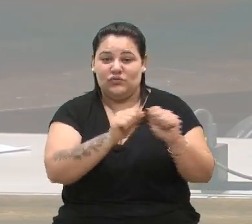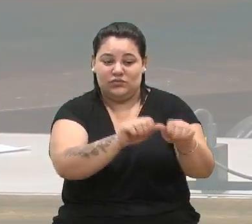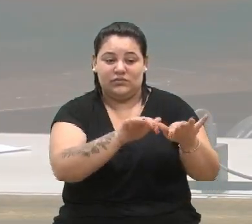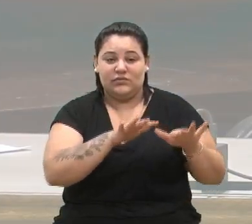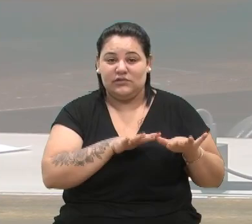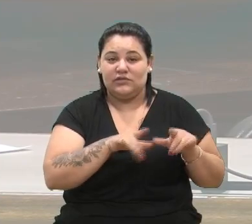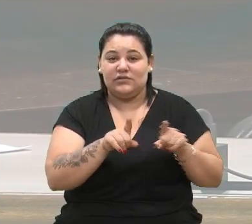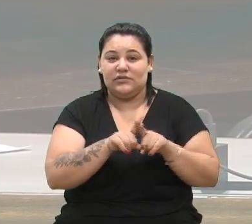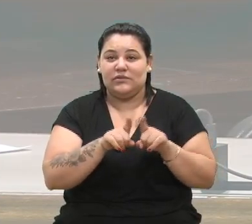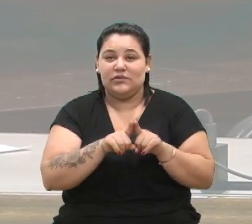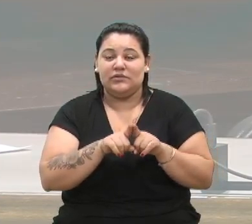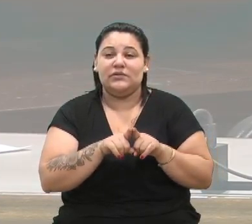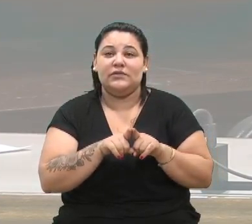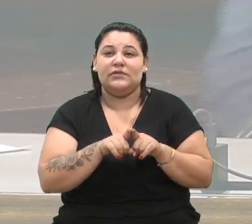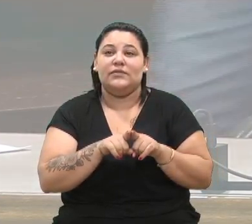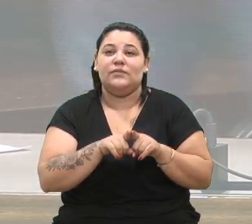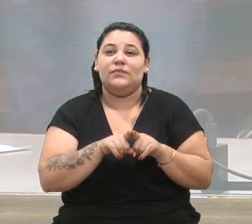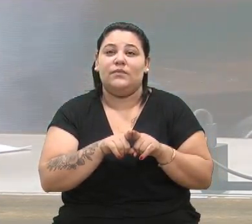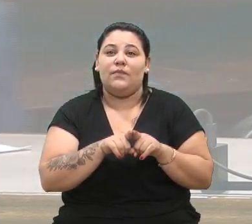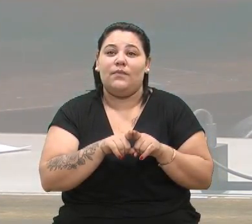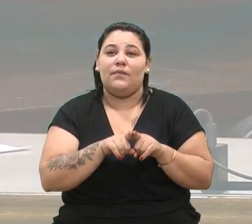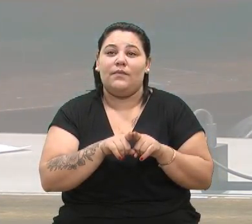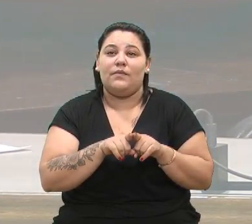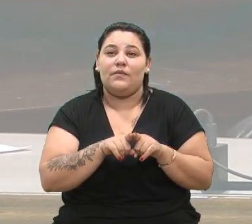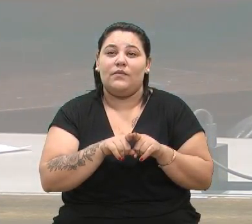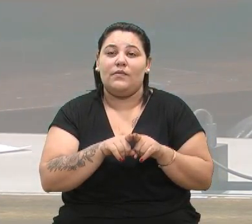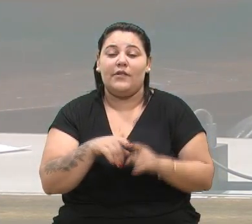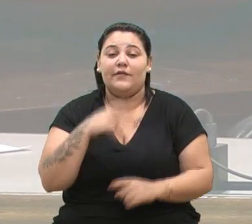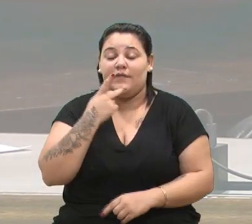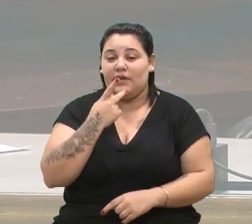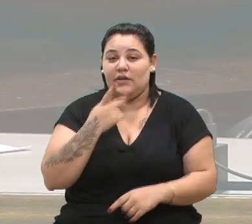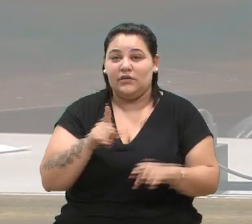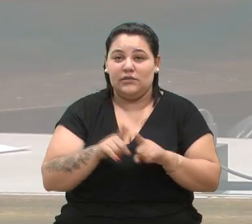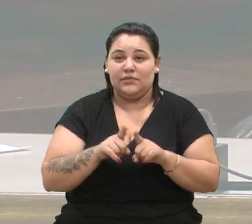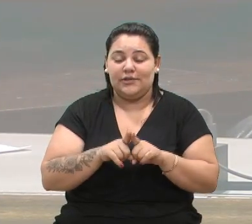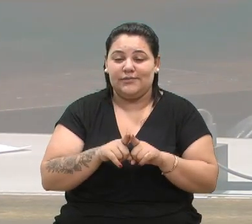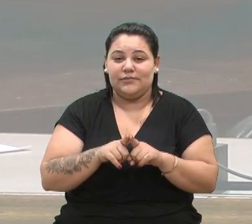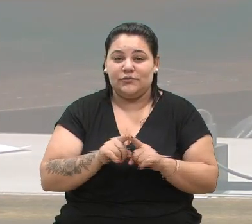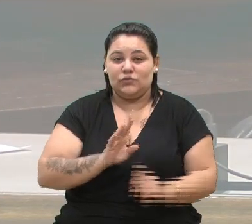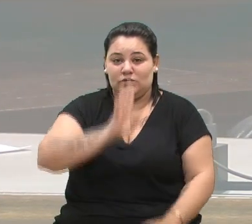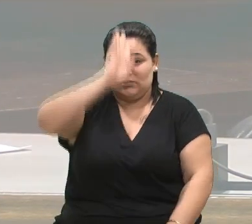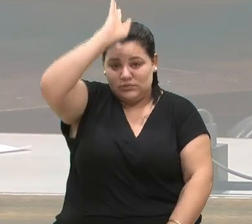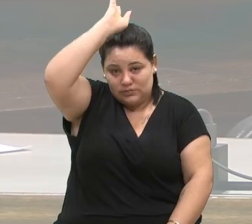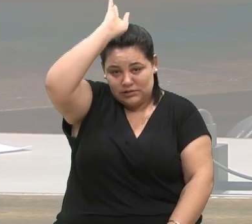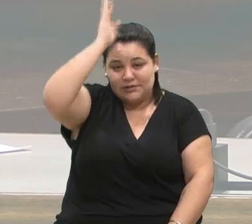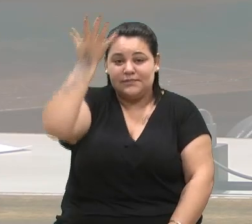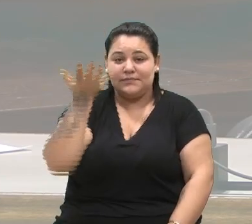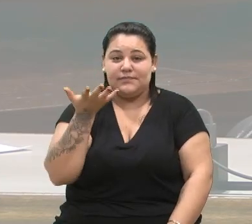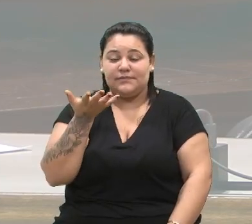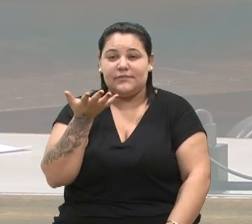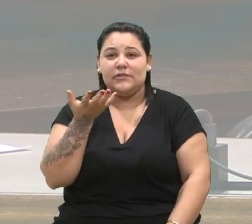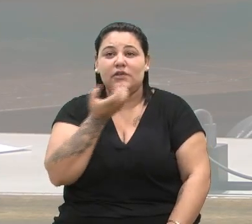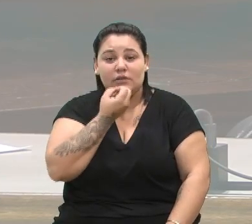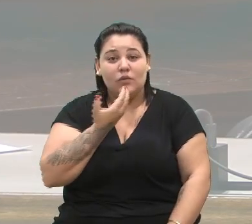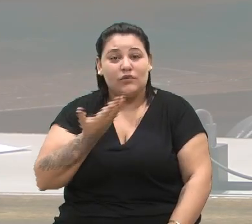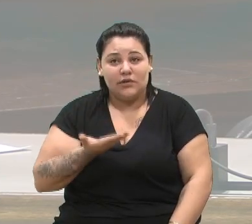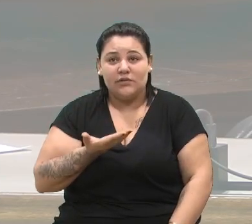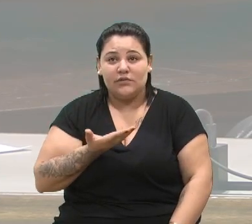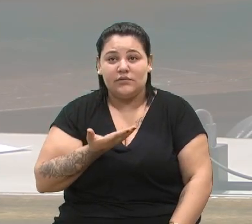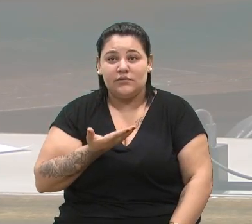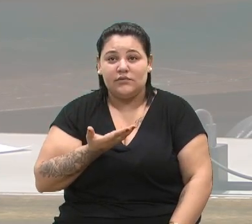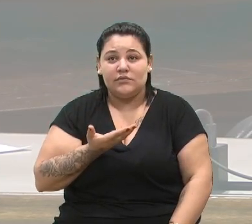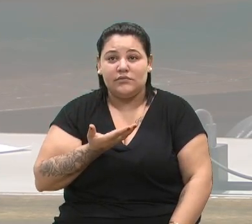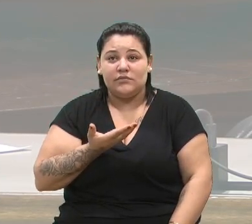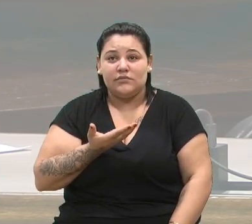bem-vindo, Luizinho. E falar sobre a questão do Neymar que a senhora citou. Que bom, né? Que ele costuma